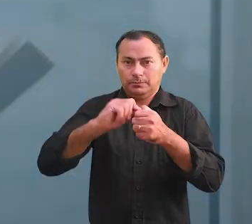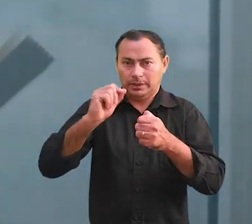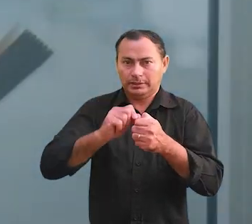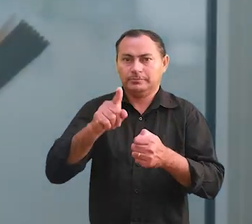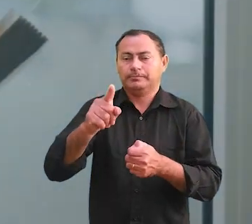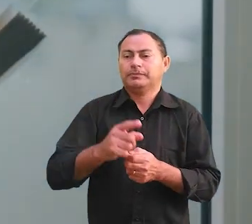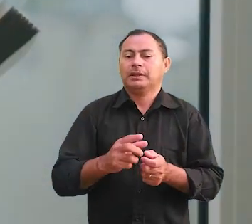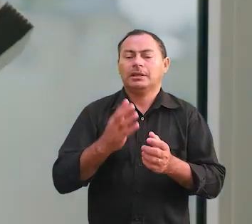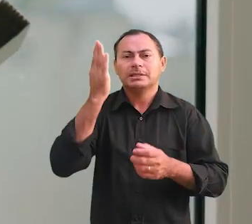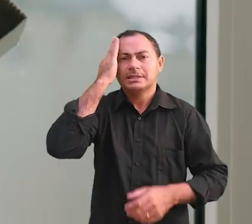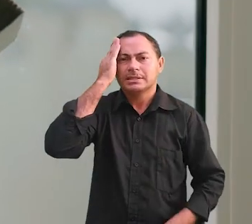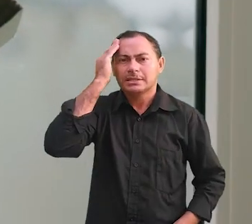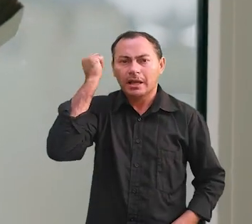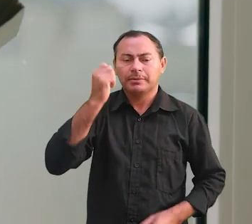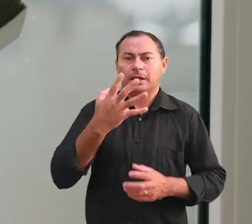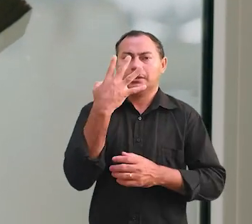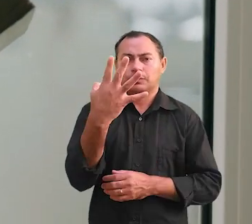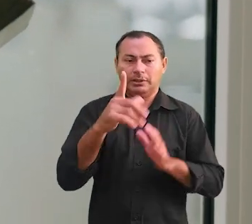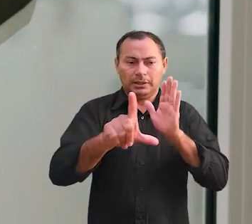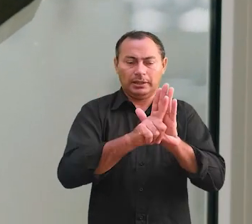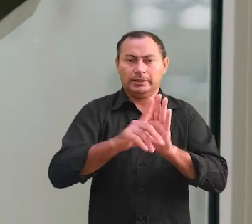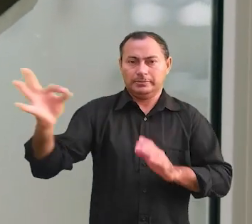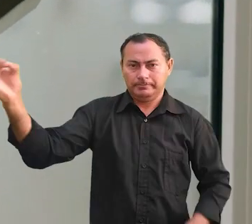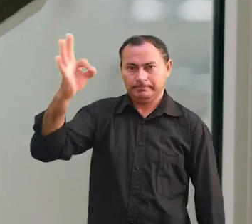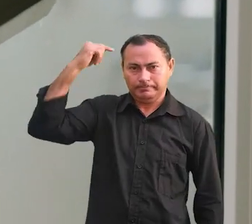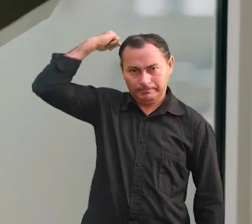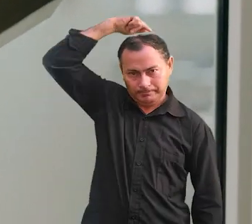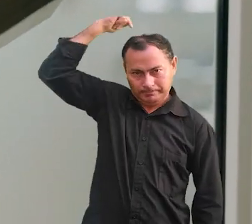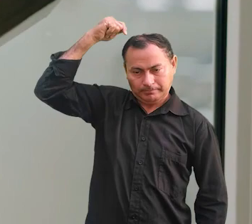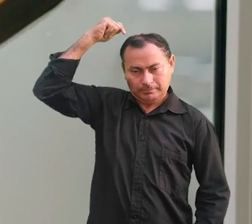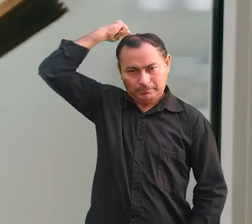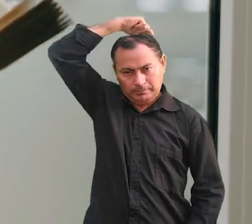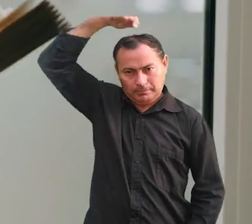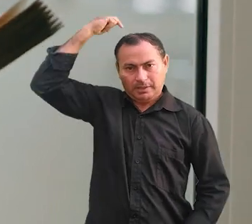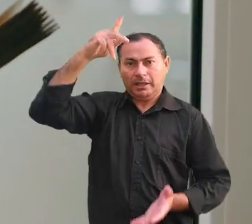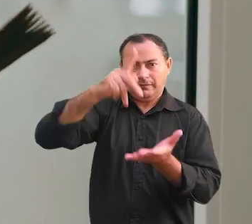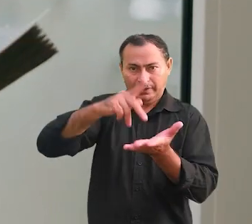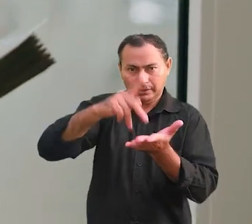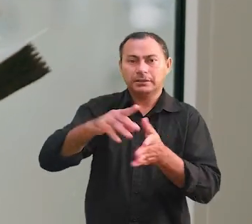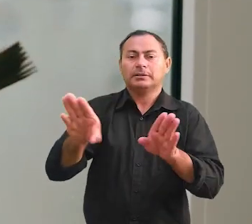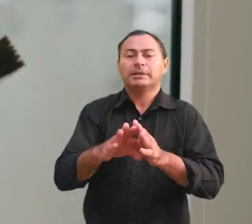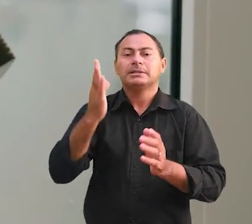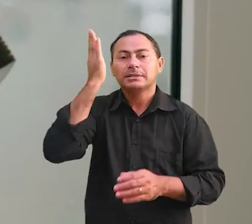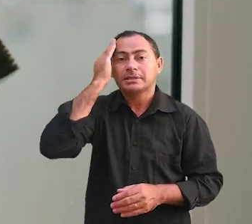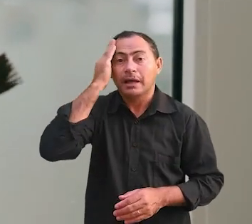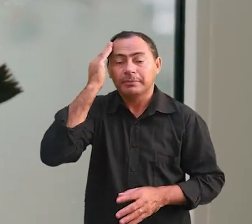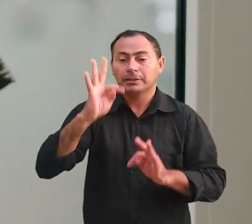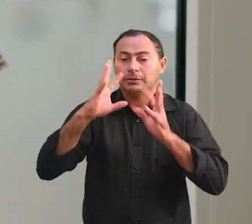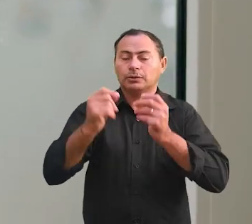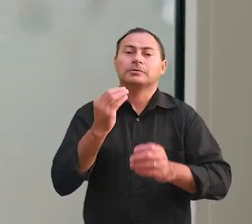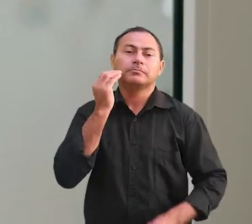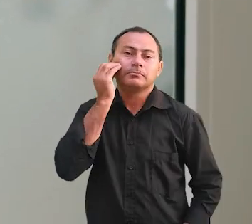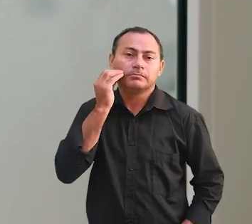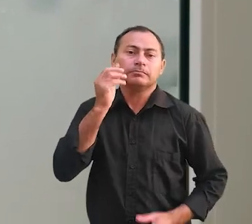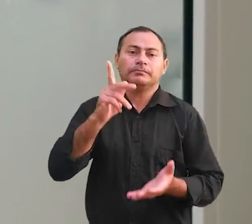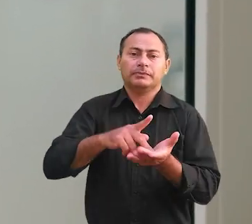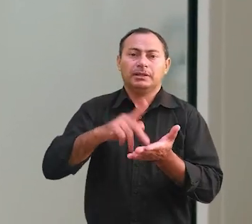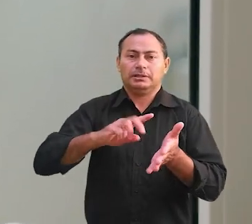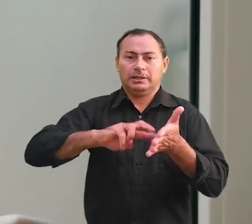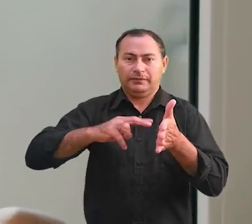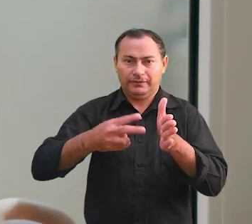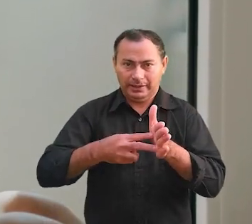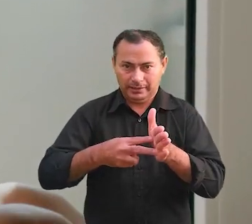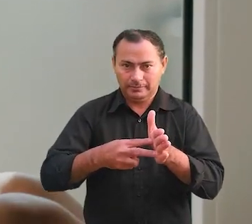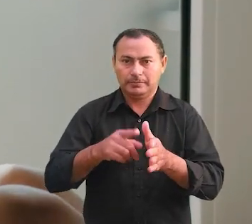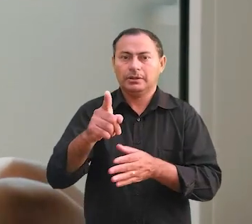quando você faz isso e descobre que as quatro leis espirituais são verdadeiras também descobre o que toda essa experiência